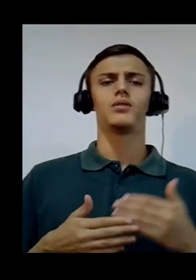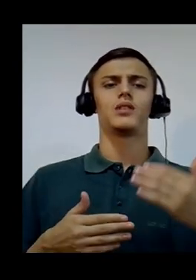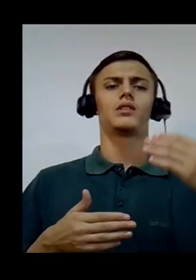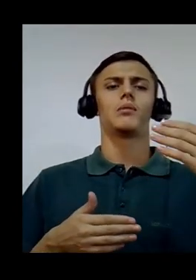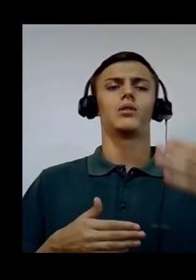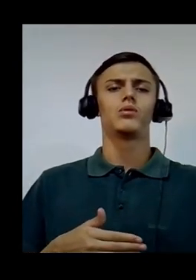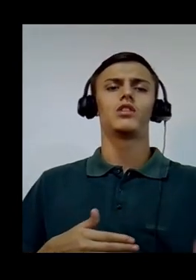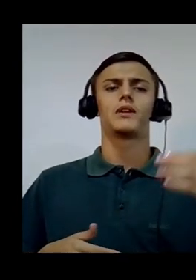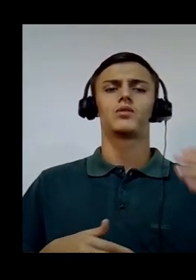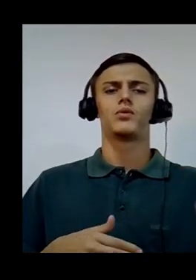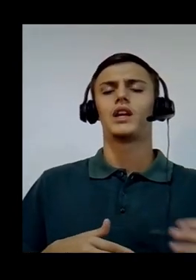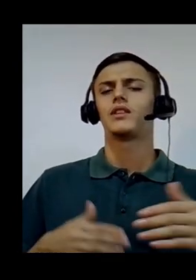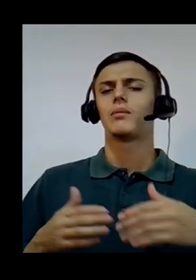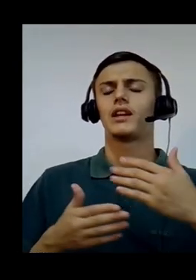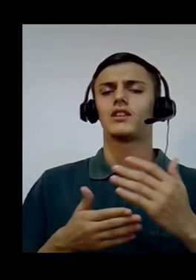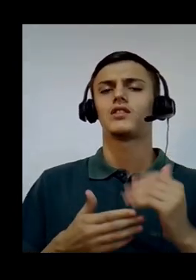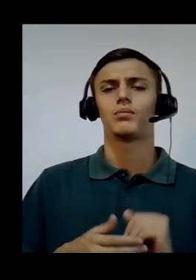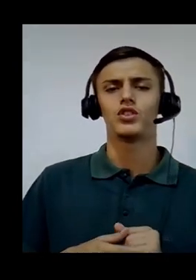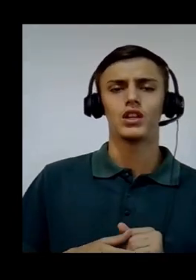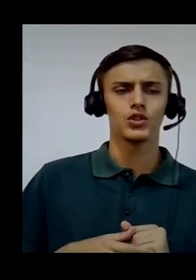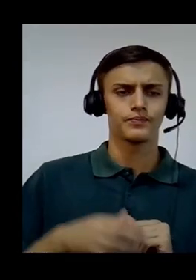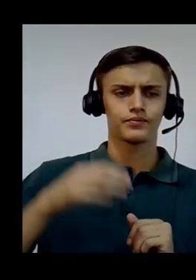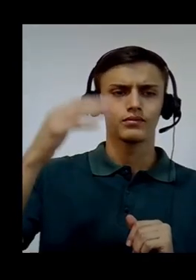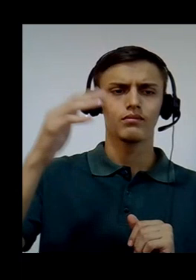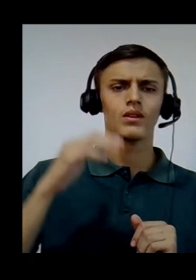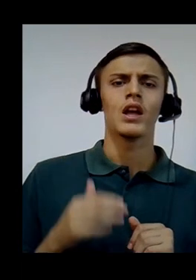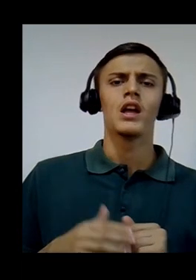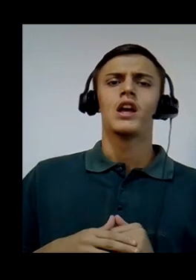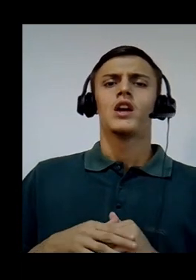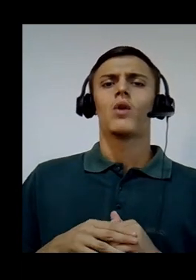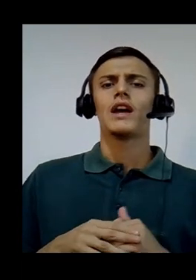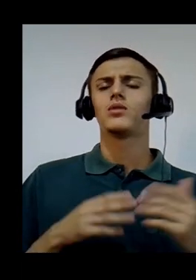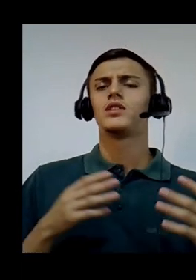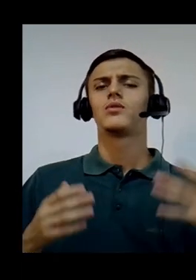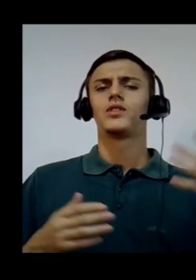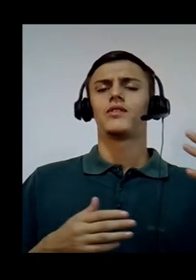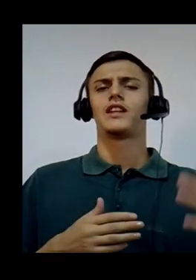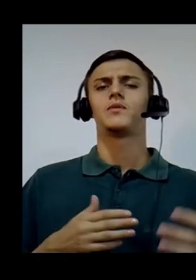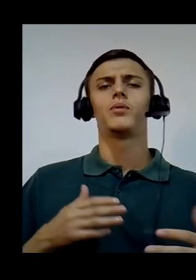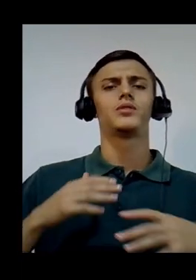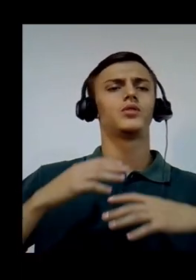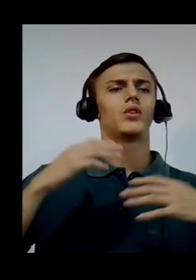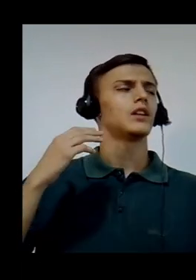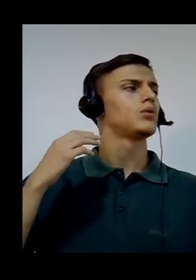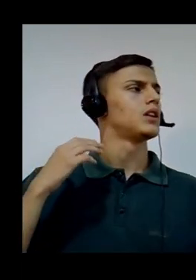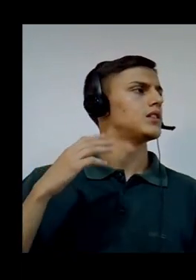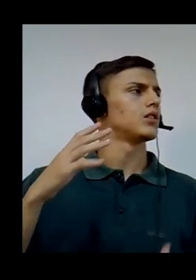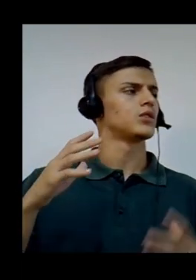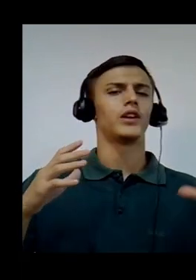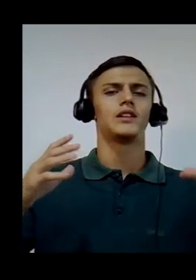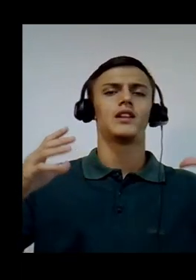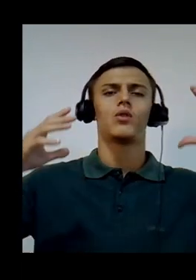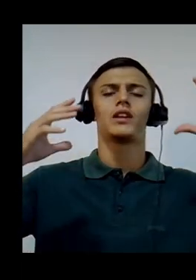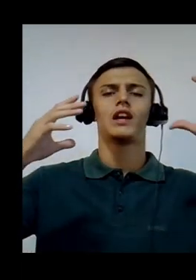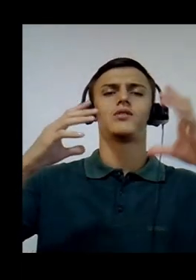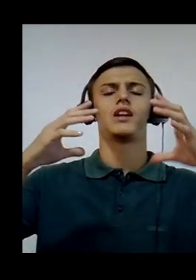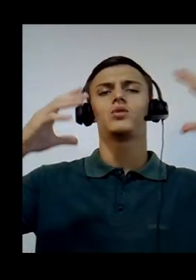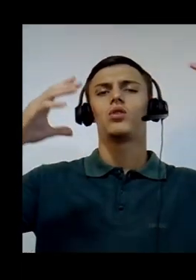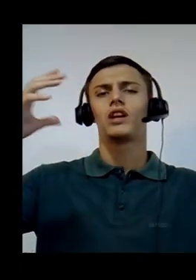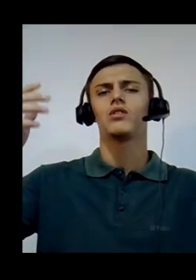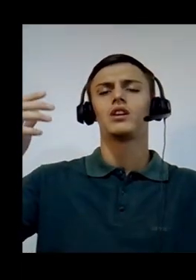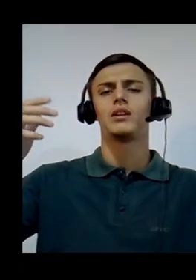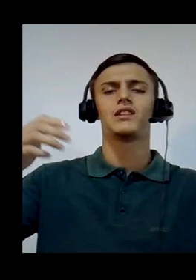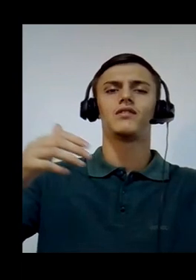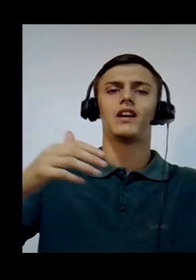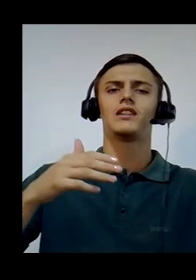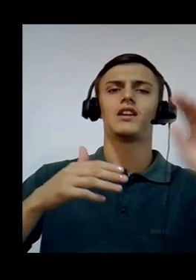modalidade do seu serviço, se é um trabalho em altura, um espaço confinado, um trabalho quente, assim por diante. Quais os riscos que você vai estar exposto de qualquer natureza. Então, se for realizar qualquer